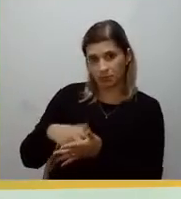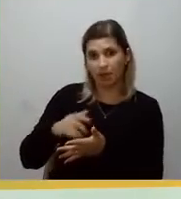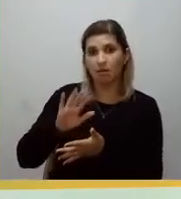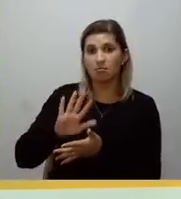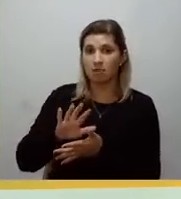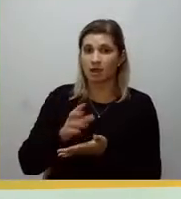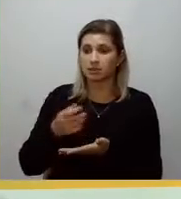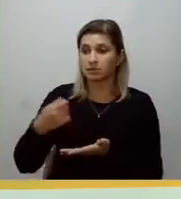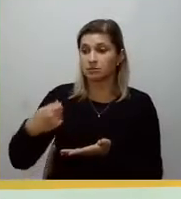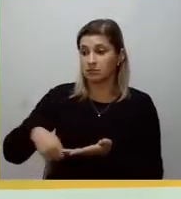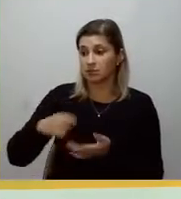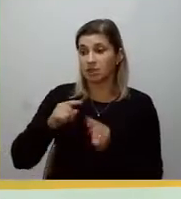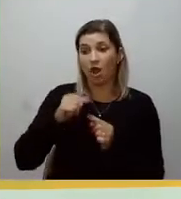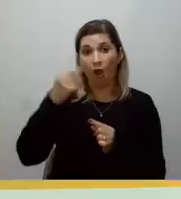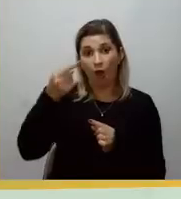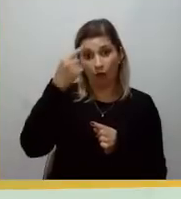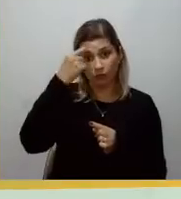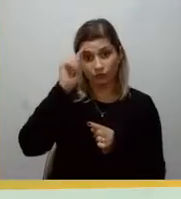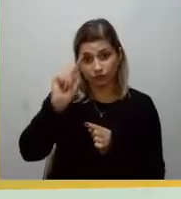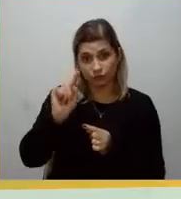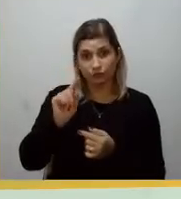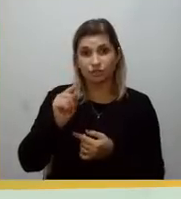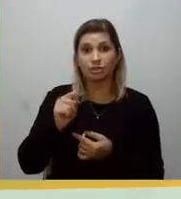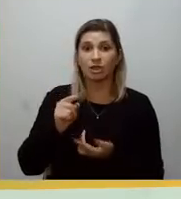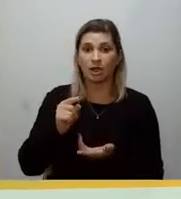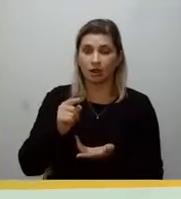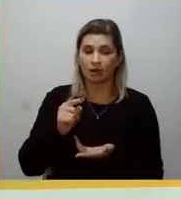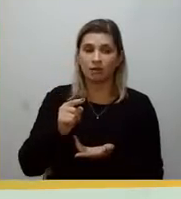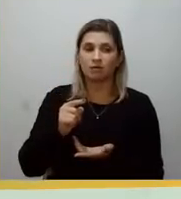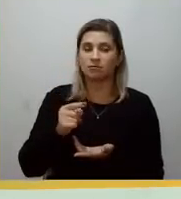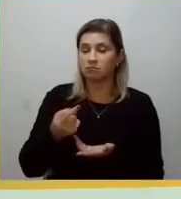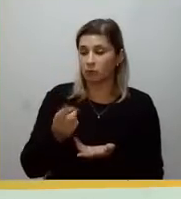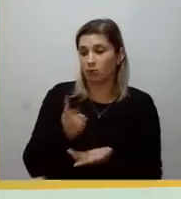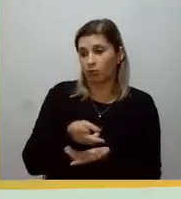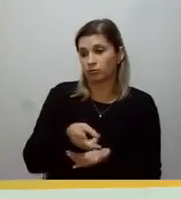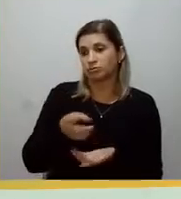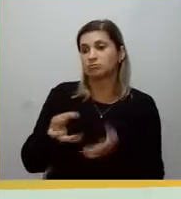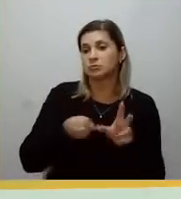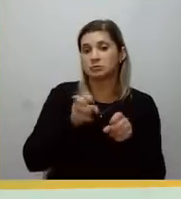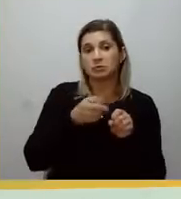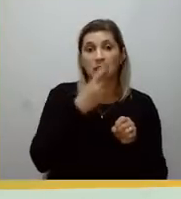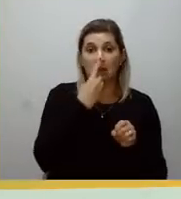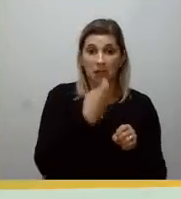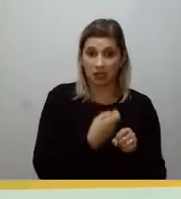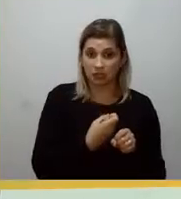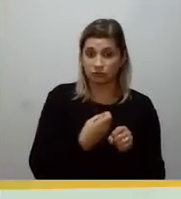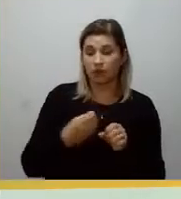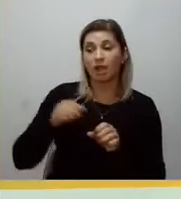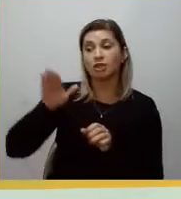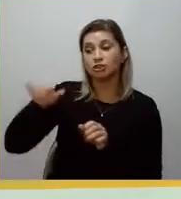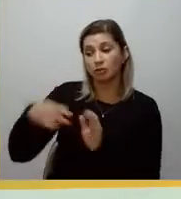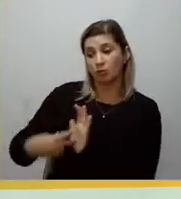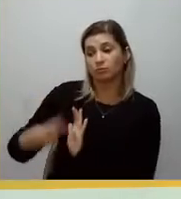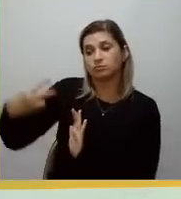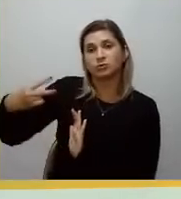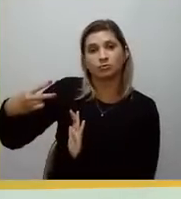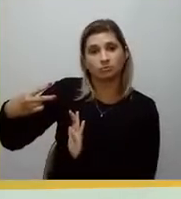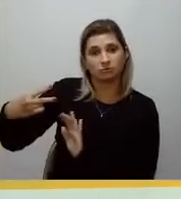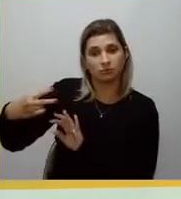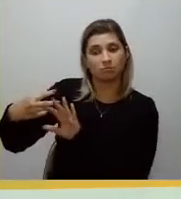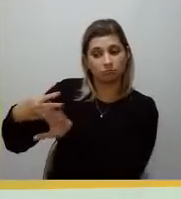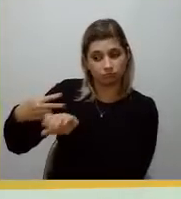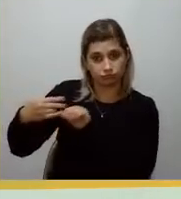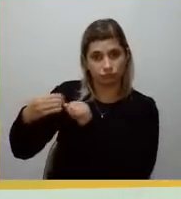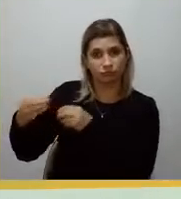outro dia. E foi chamado, pelo que eu sei, a segunda colocada. E ela passou a exercer esta função, inclusive